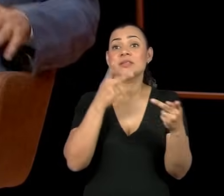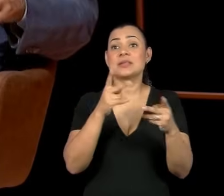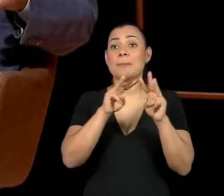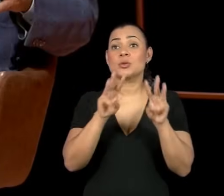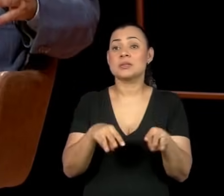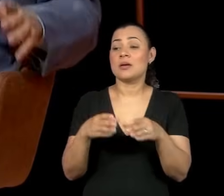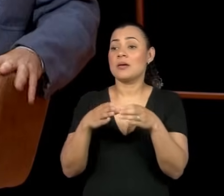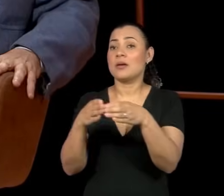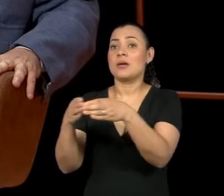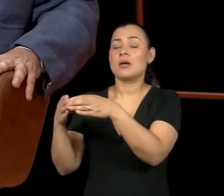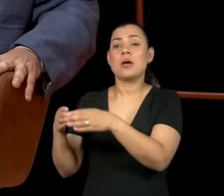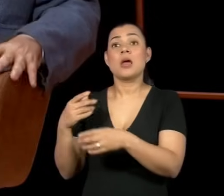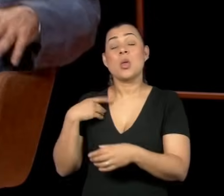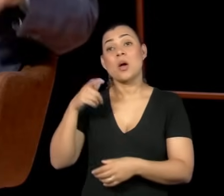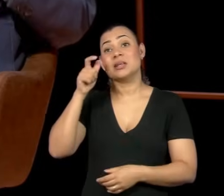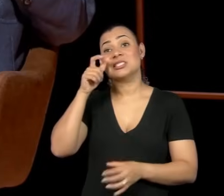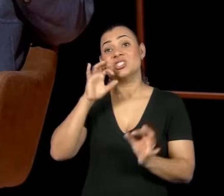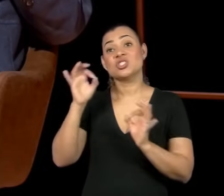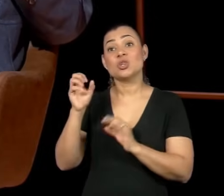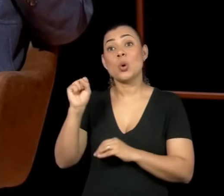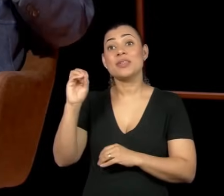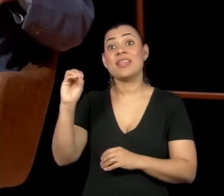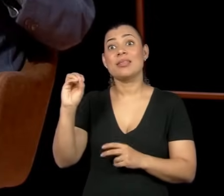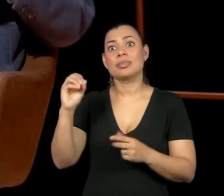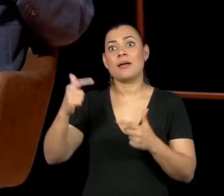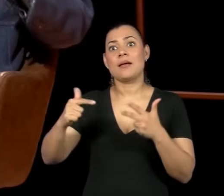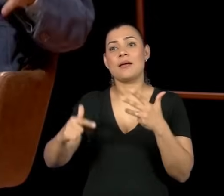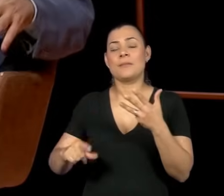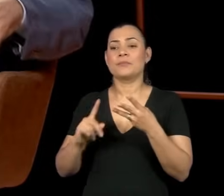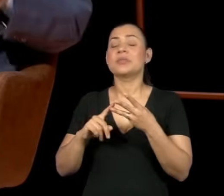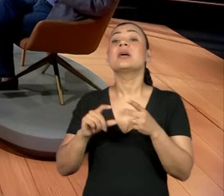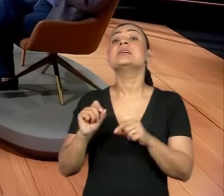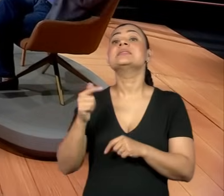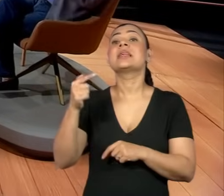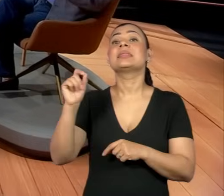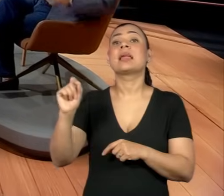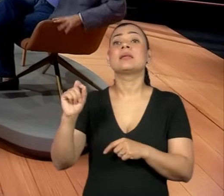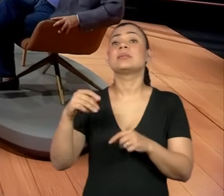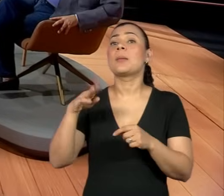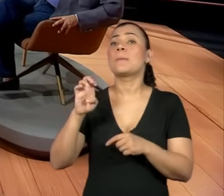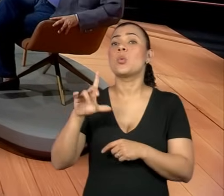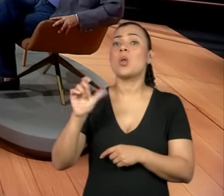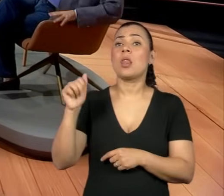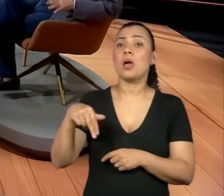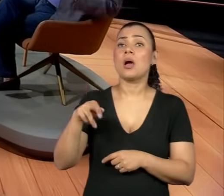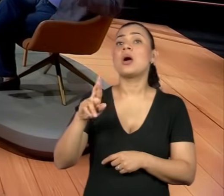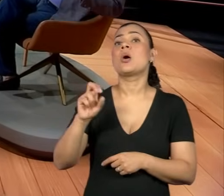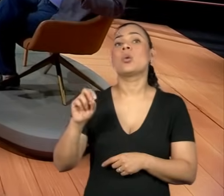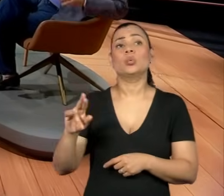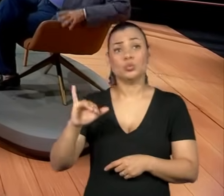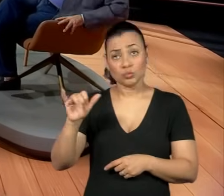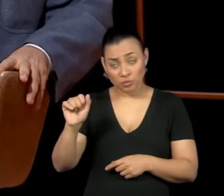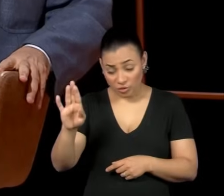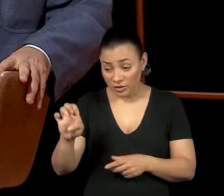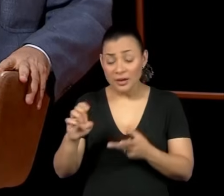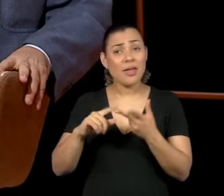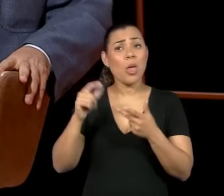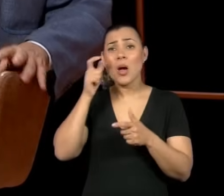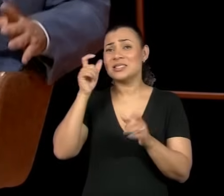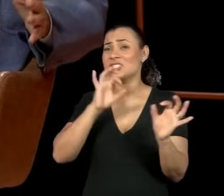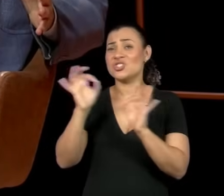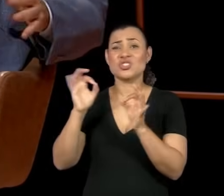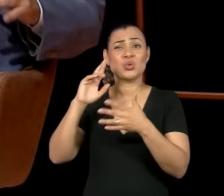assistindo 80 vezes o show do Lido, 70 vezes o Moulin Rouge, 50 vezes o Folie Bergère. Enfim,